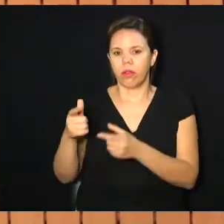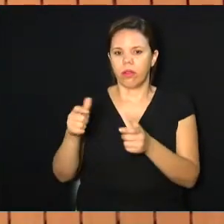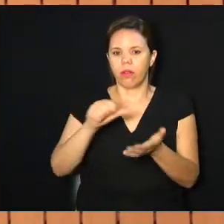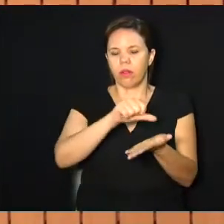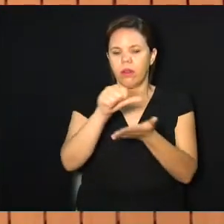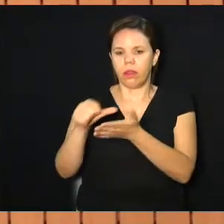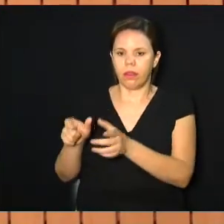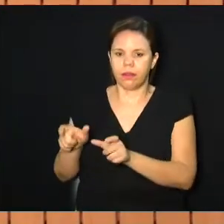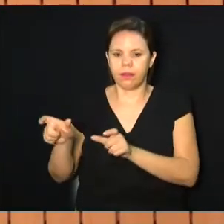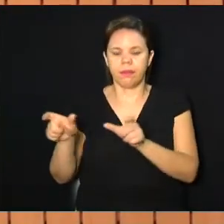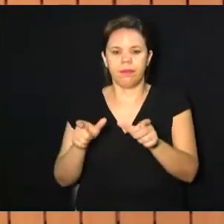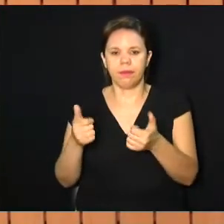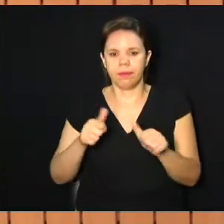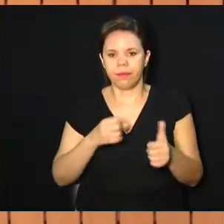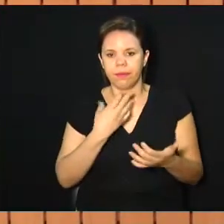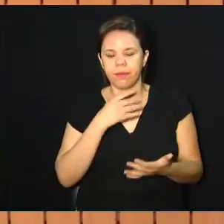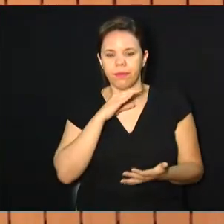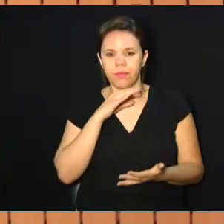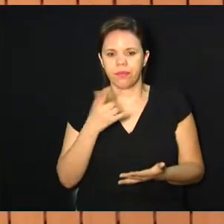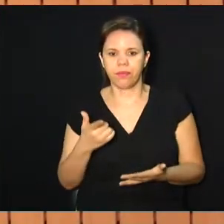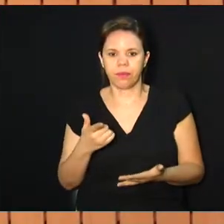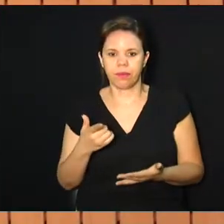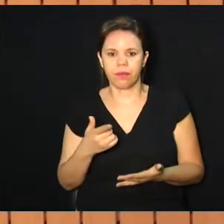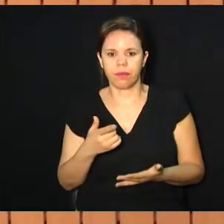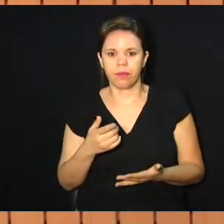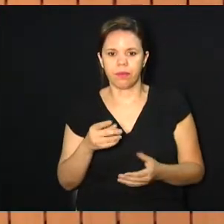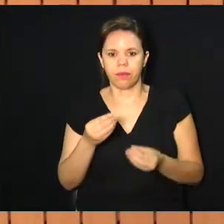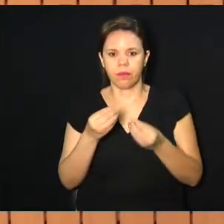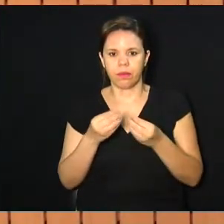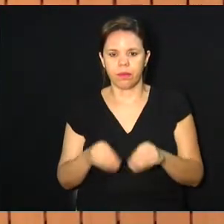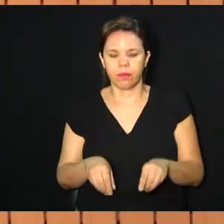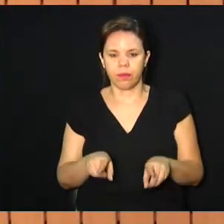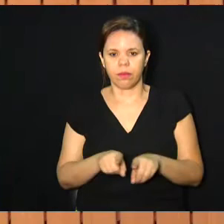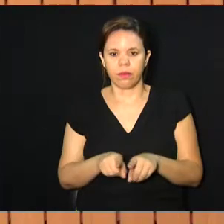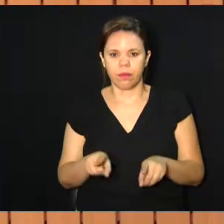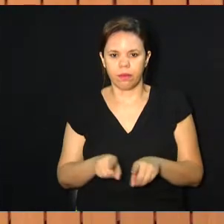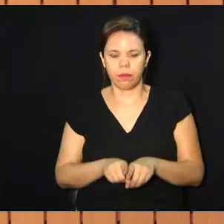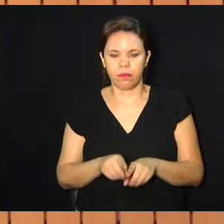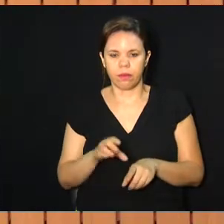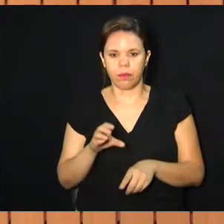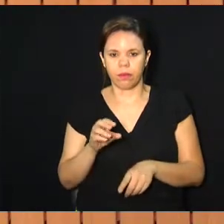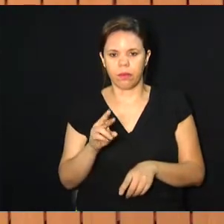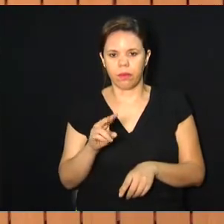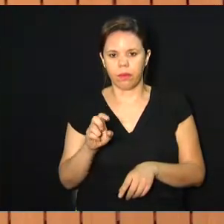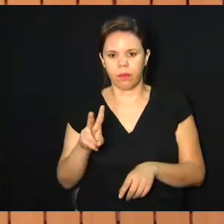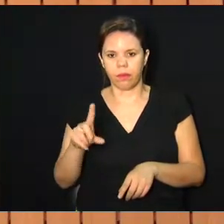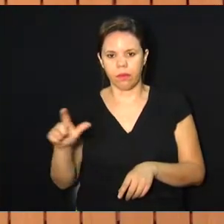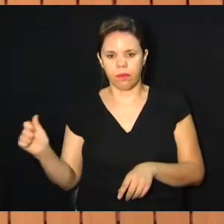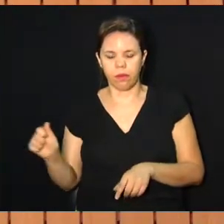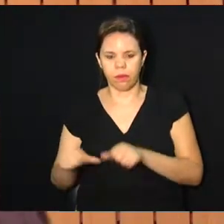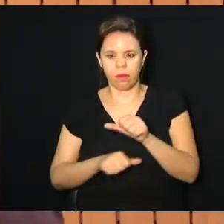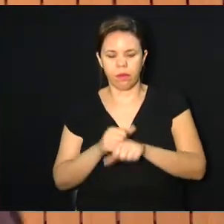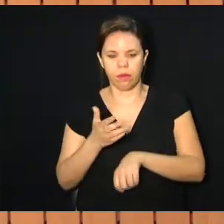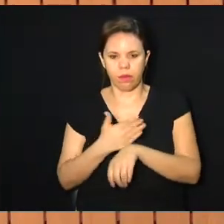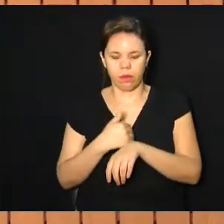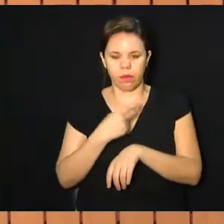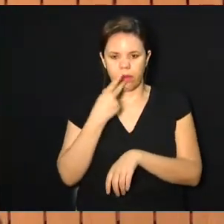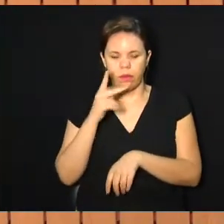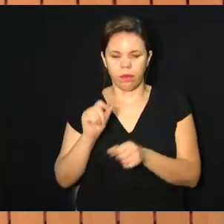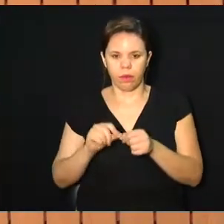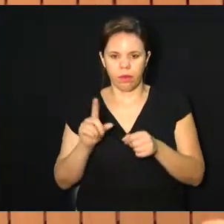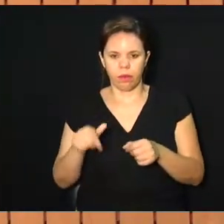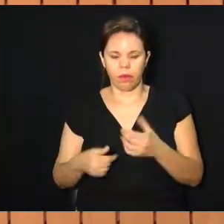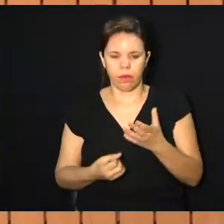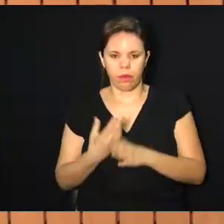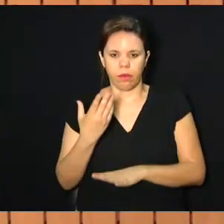são bons ou são ruins, mas que mancharam a imagem dele, e o Crivella foi eleito, em parte, anunciando que ia desfazer as mudanças. Então, é uma questão que